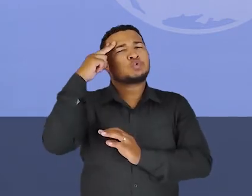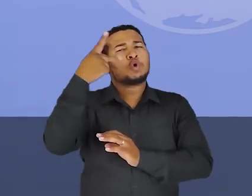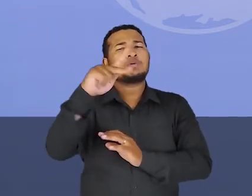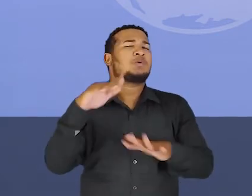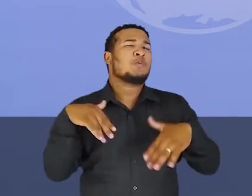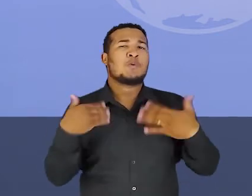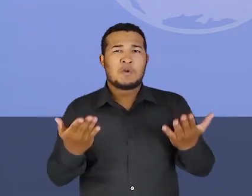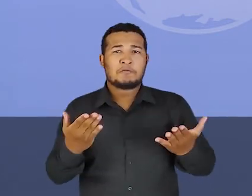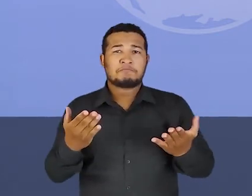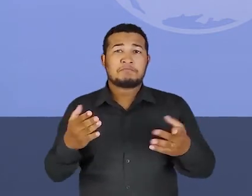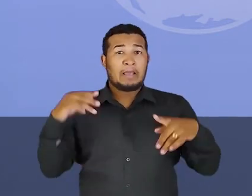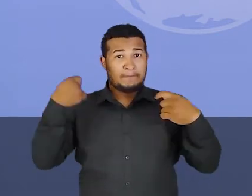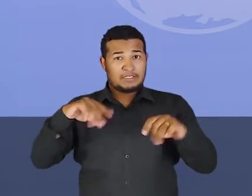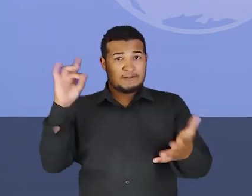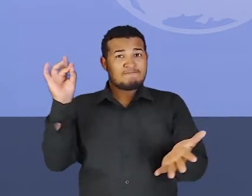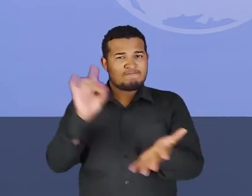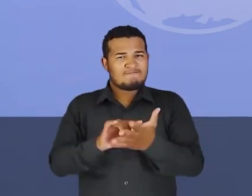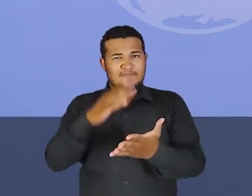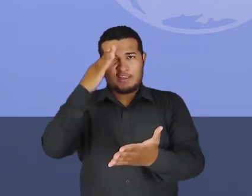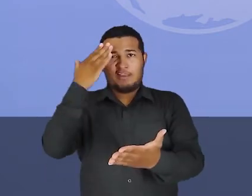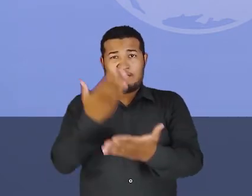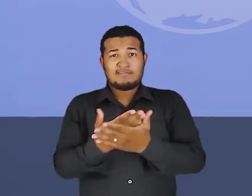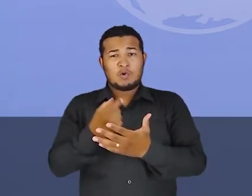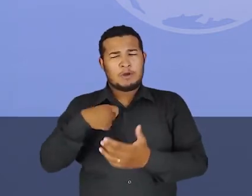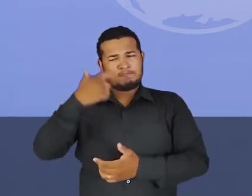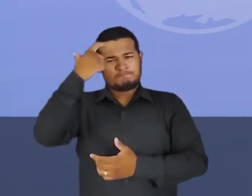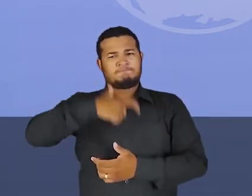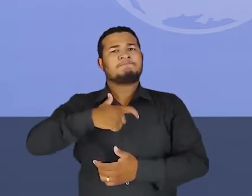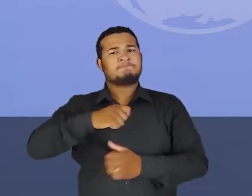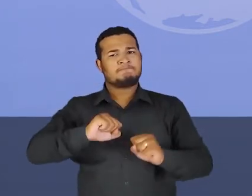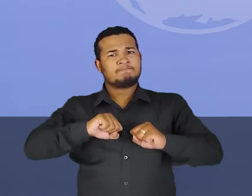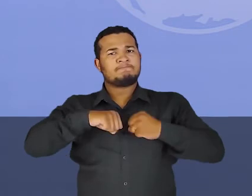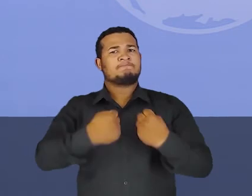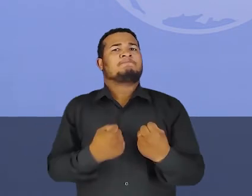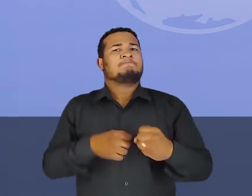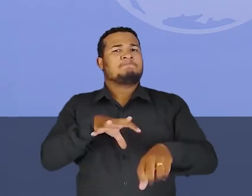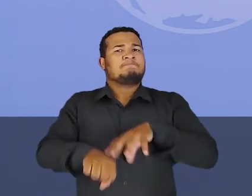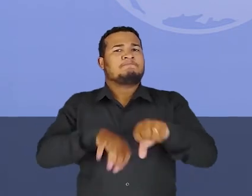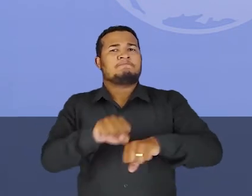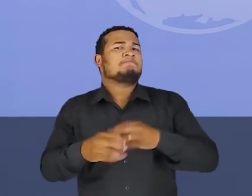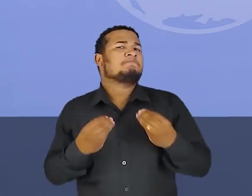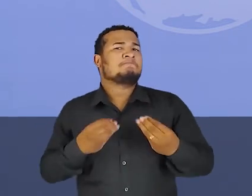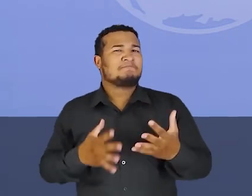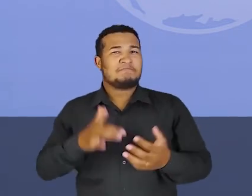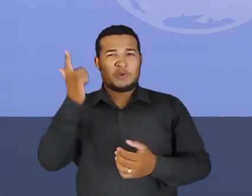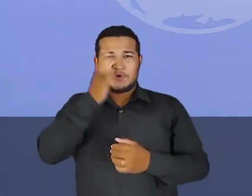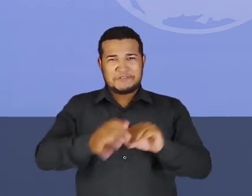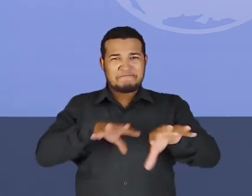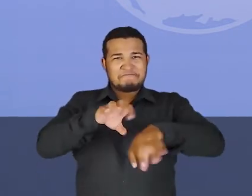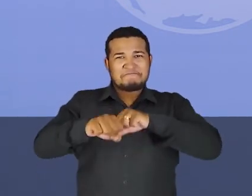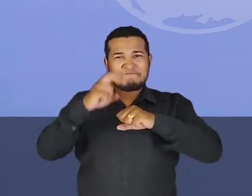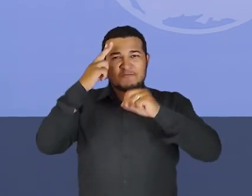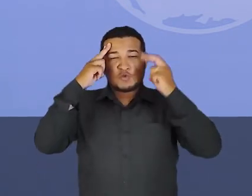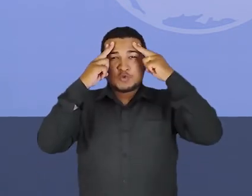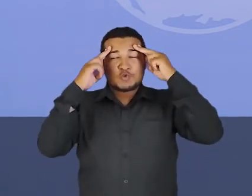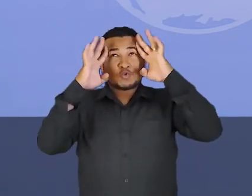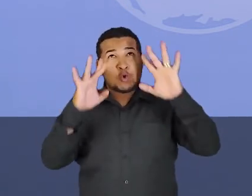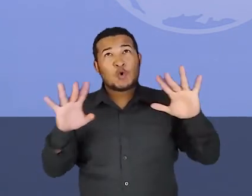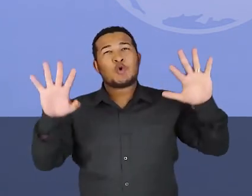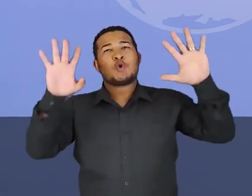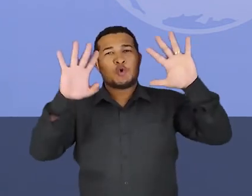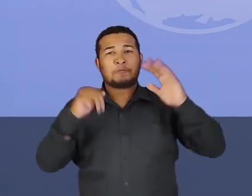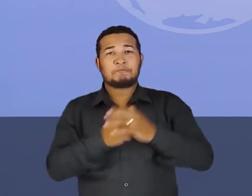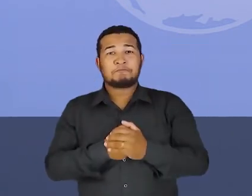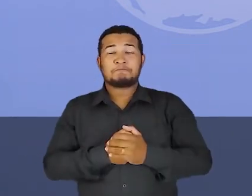que precisa de você acreditar e você se desbravar para que possa ir em busca dos seus sonhos, dos seus projetos? Nós